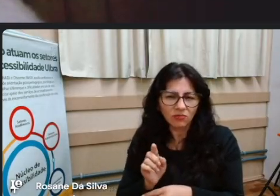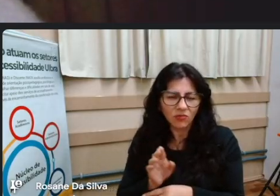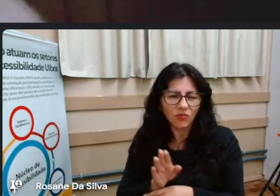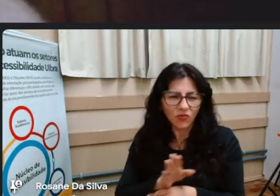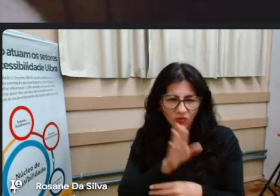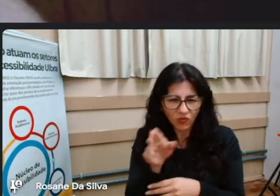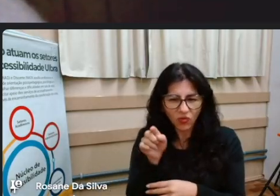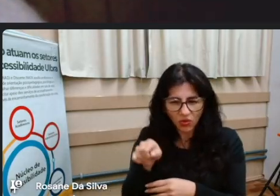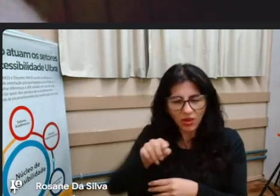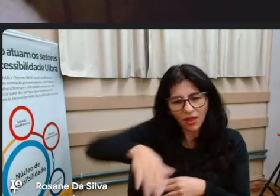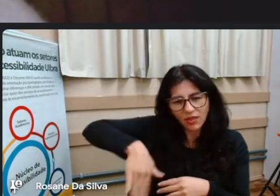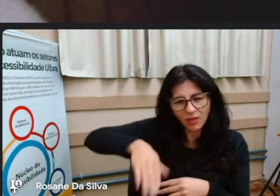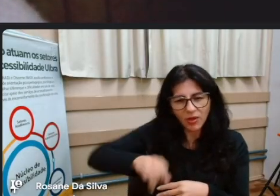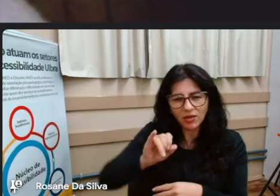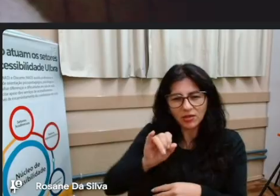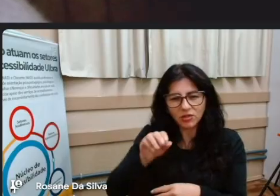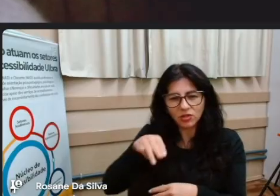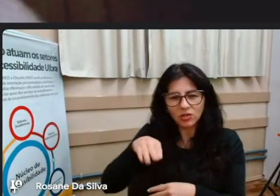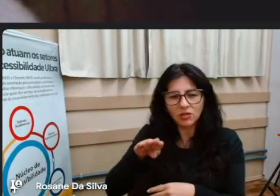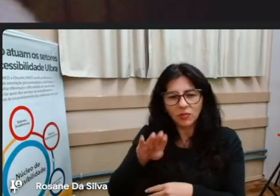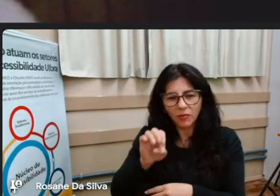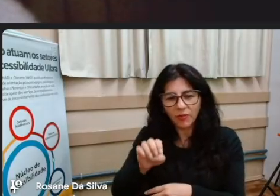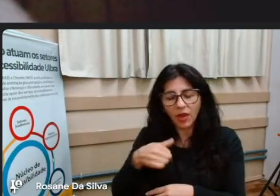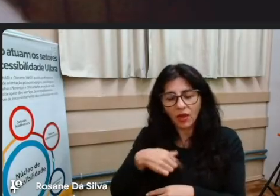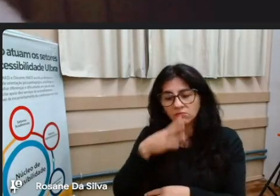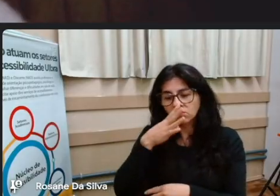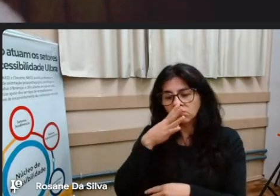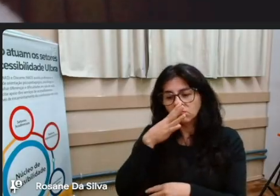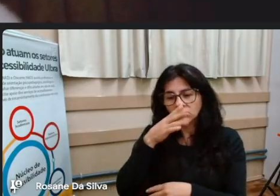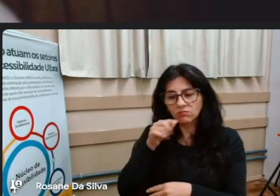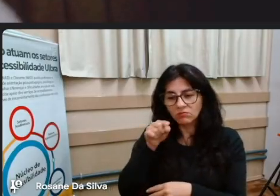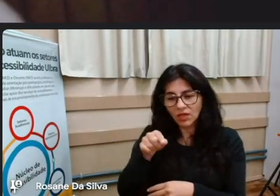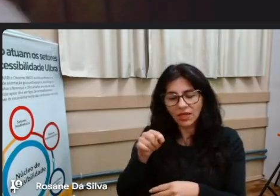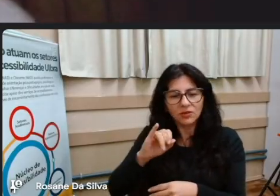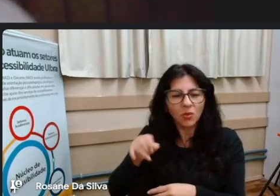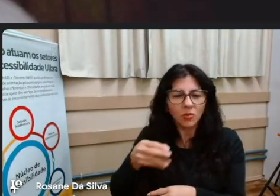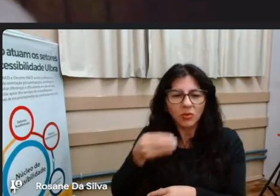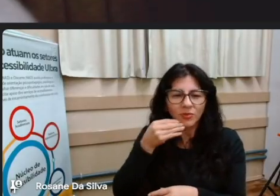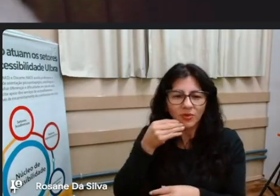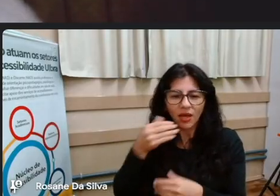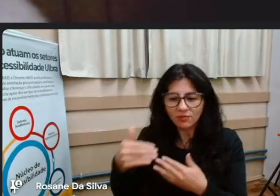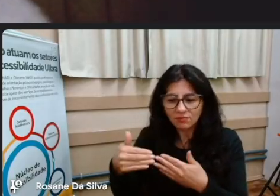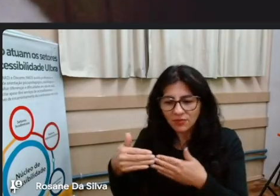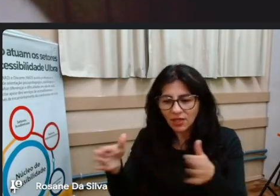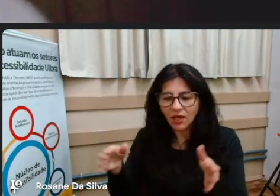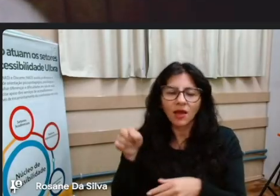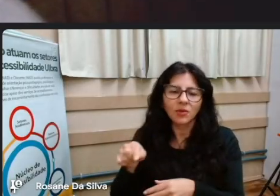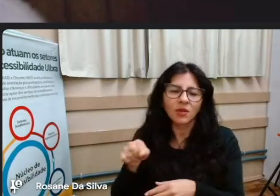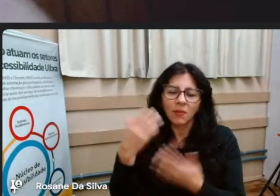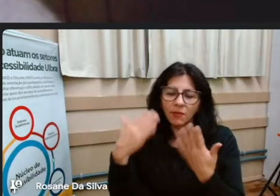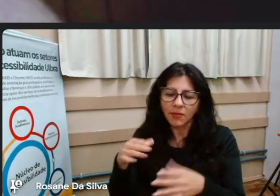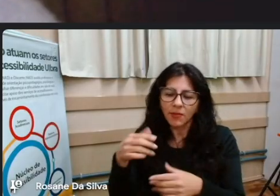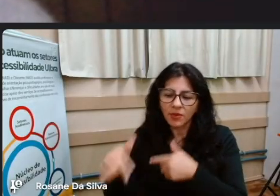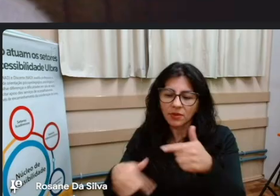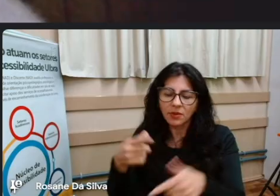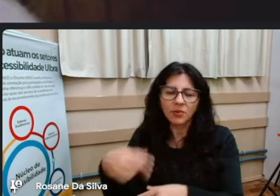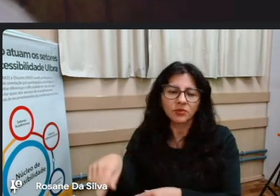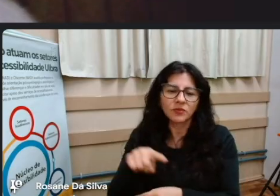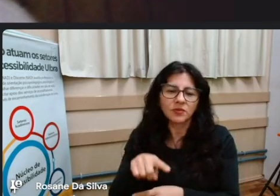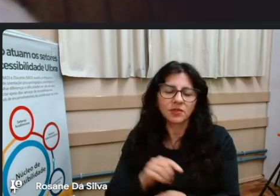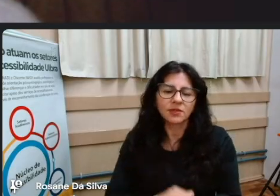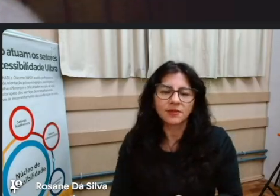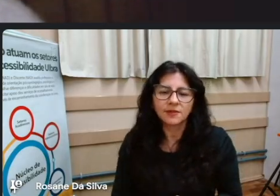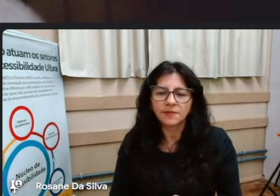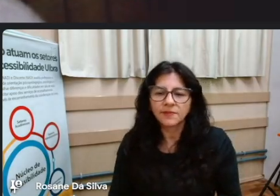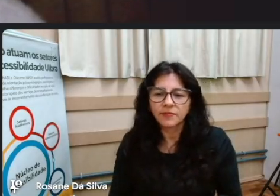já fui veranista do Imbé me impressiona muito essas possibilidades que se abrem por lá parabéns